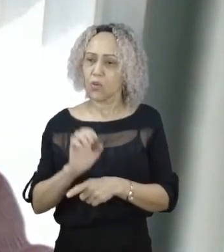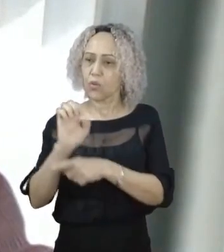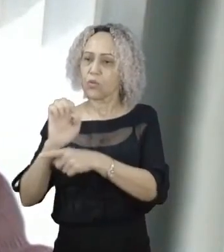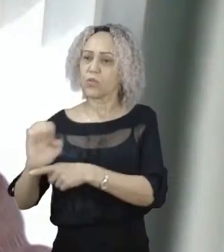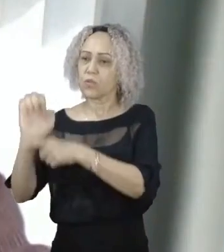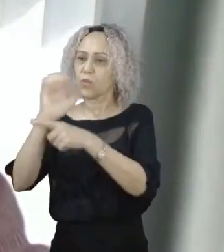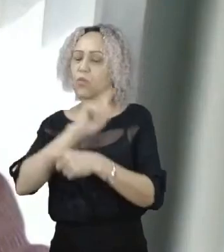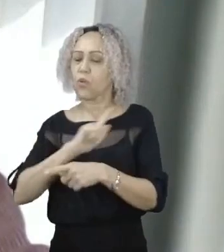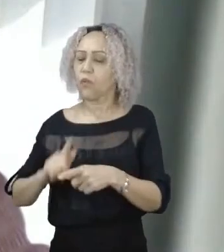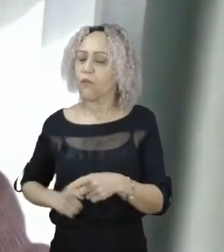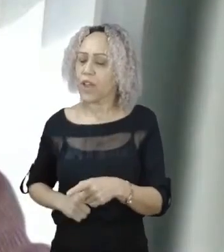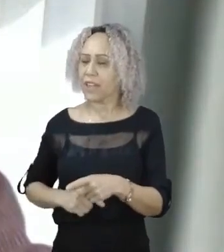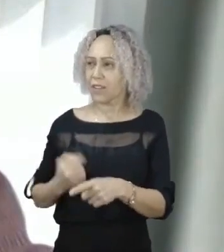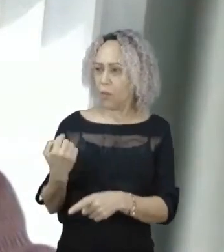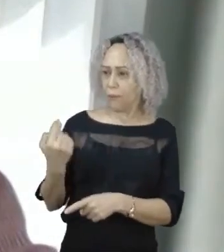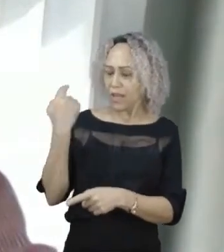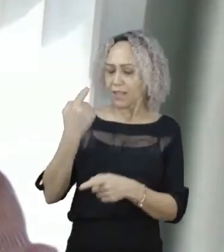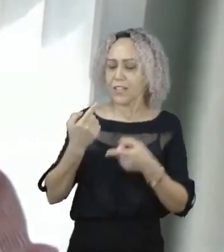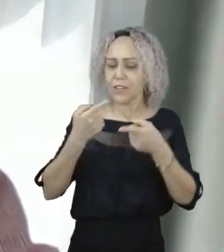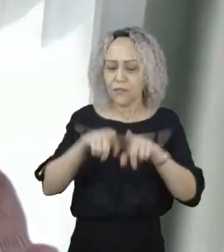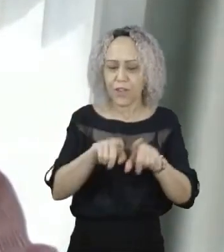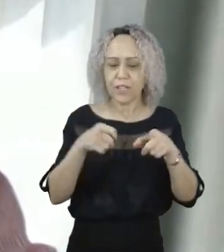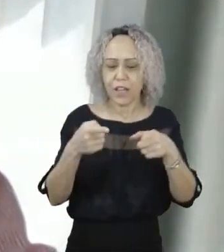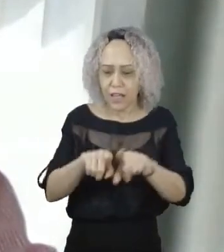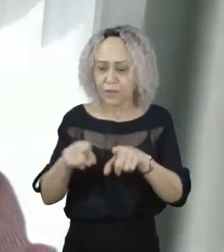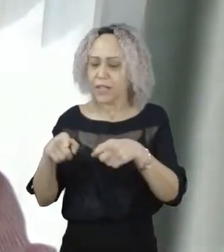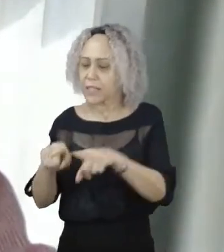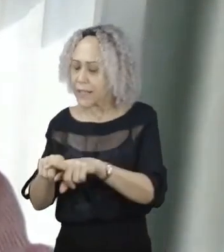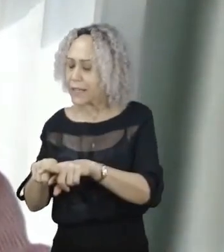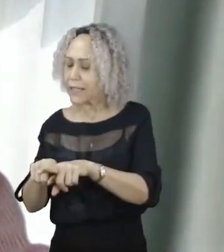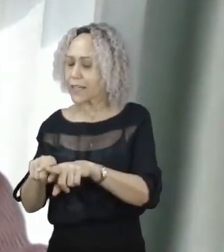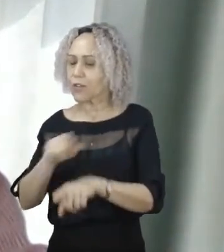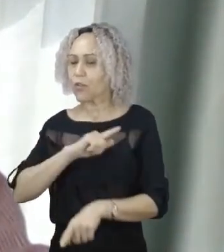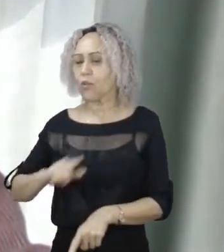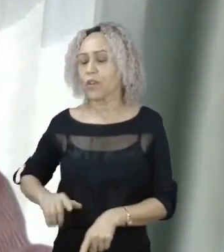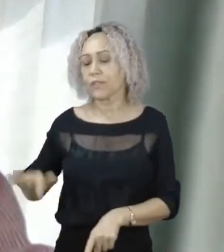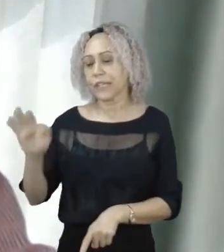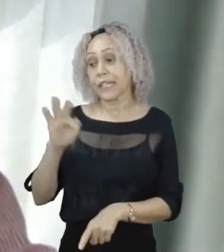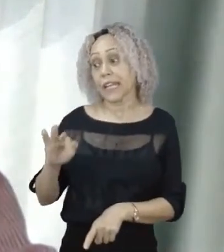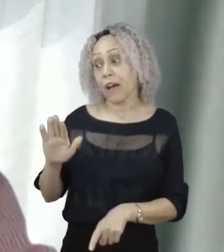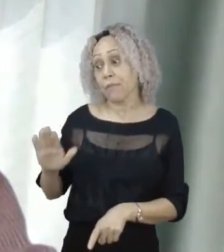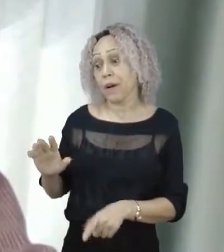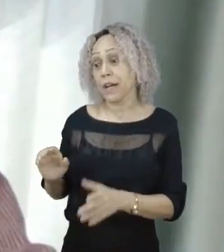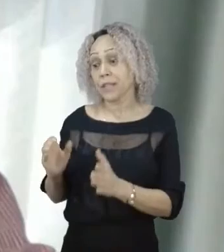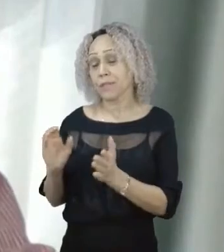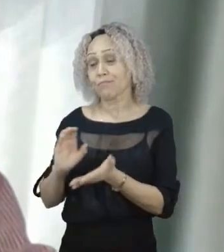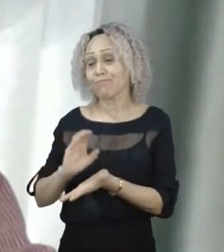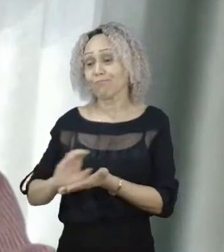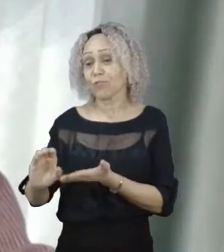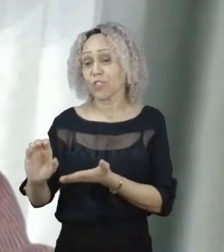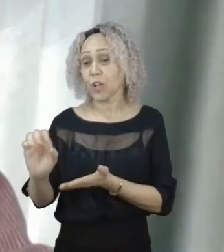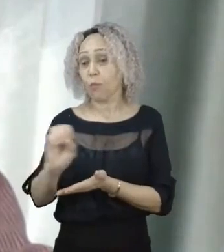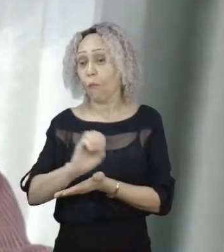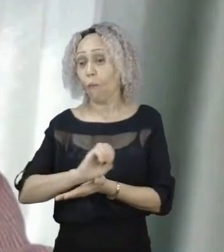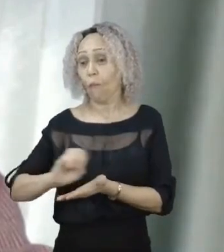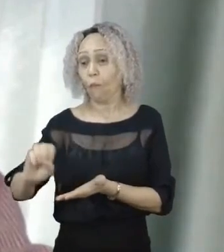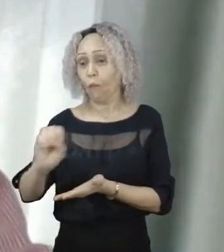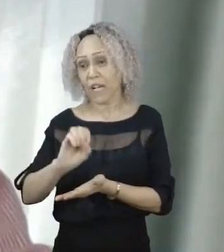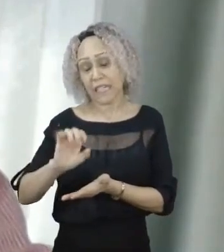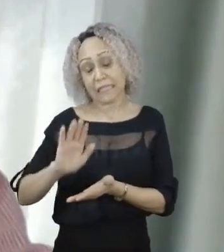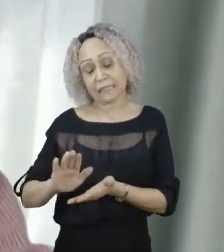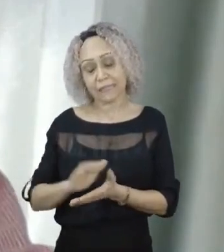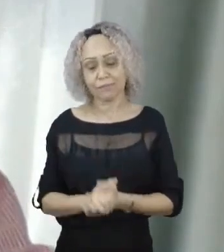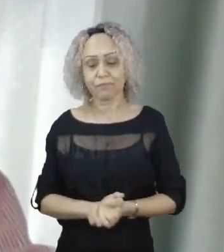que o dinheiro chegaria, o dinheiro não chegou, algumas tiveram que usar dos seus recursos próprios para concluir aquela obra, mas nem